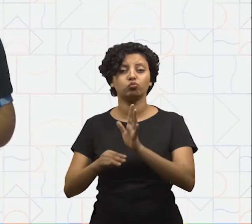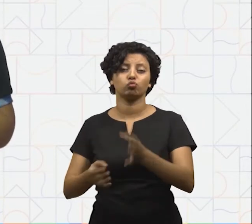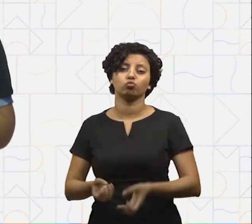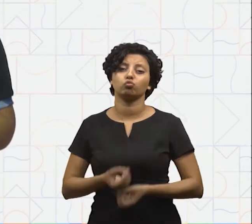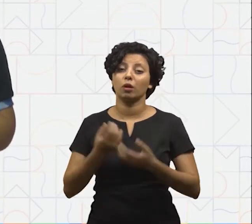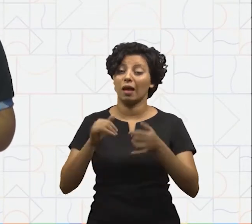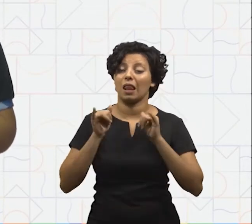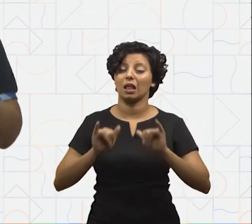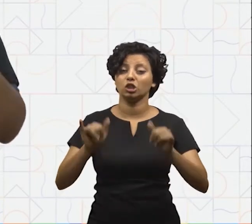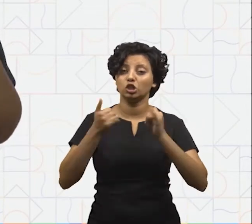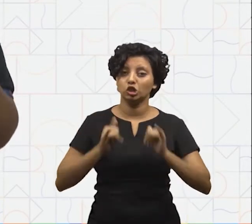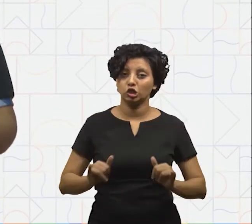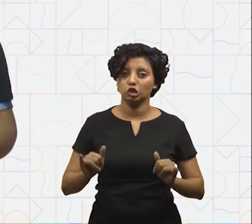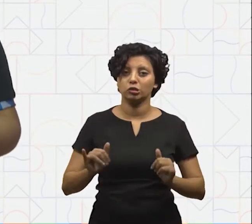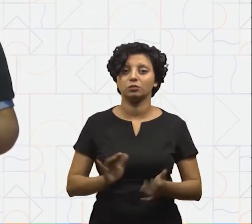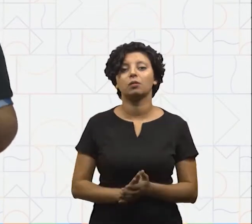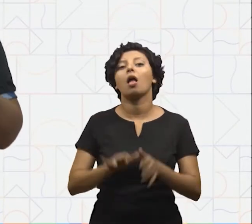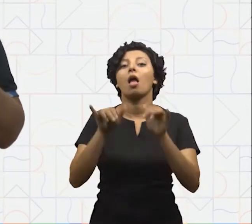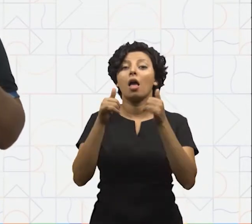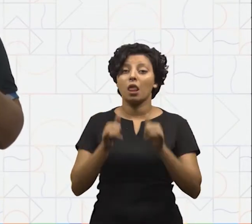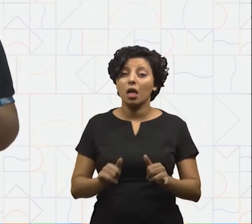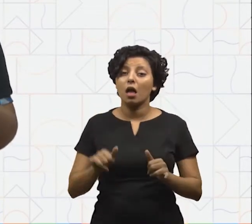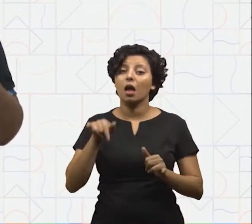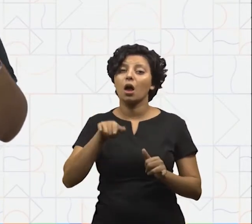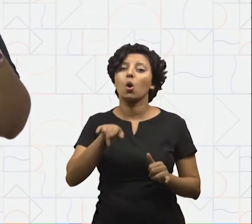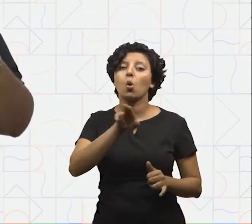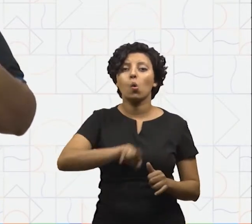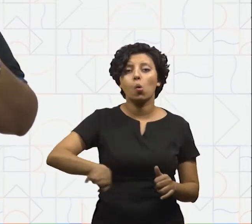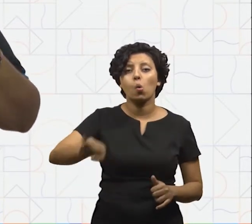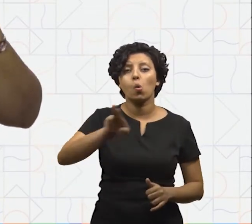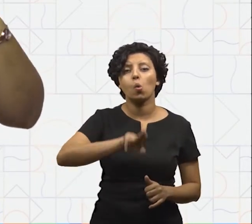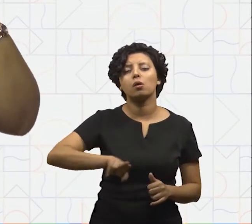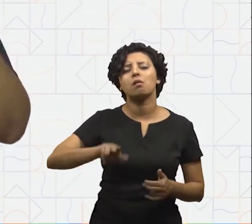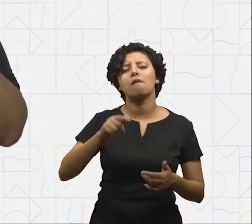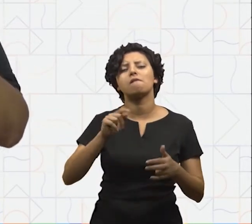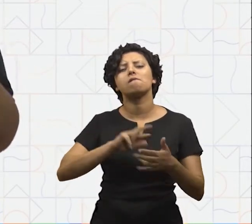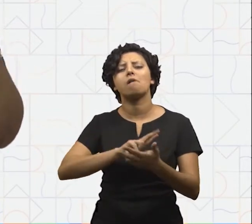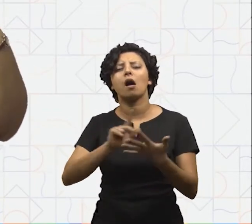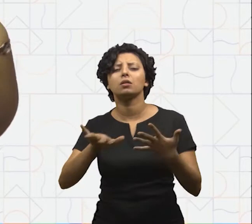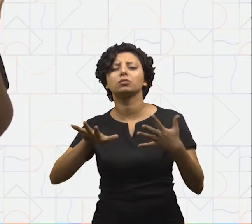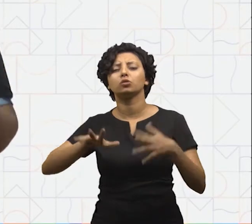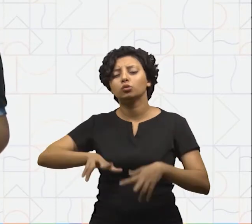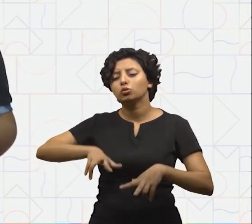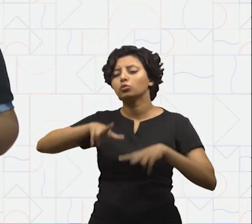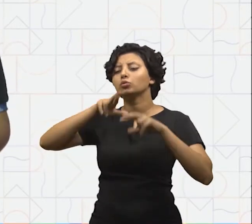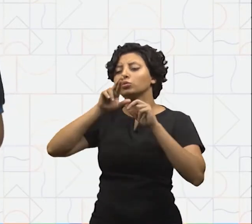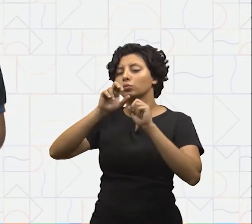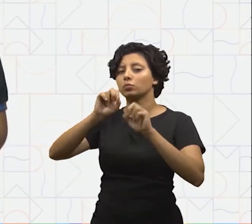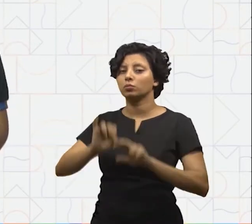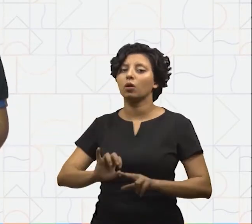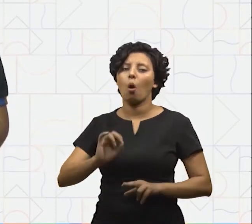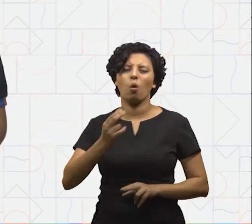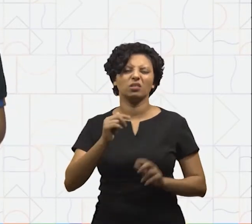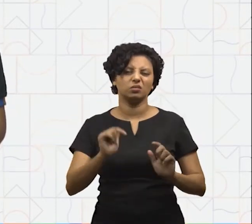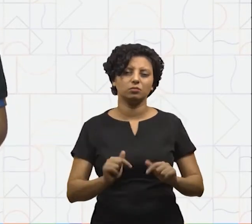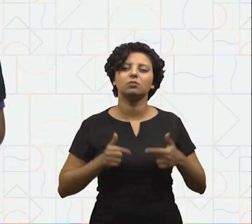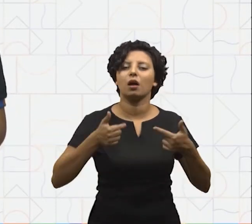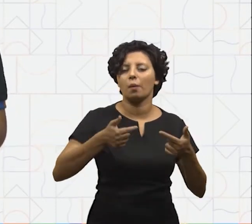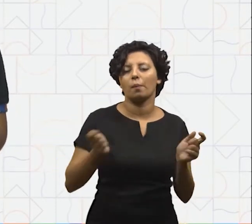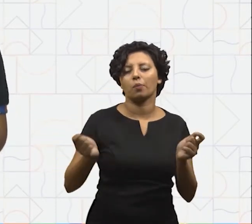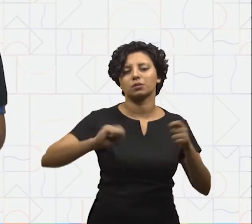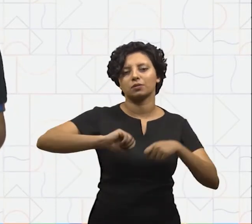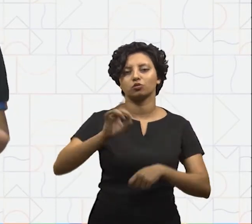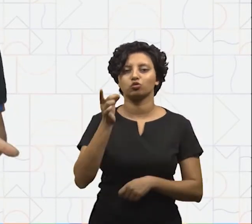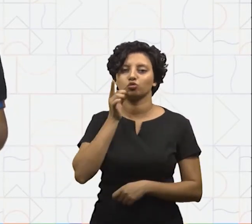de energia. Energia essa utilizada para que possamos respirar ou realizar nossas atividades do